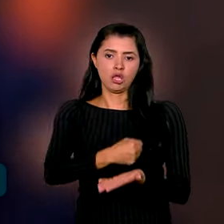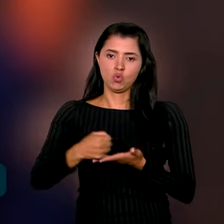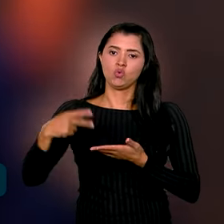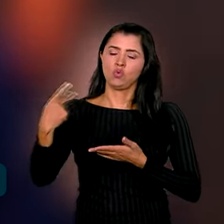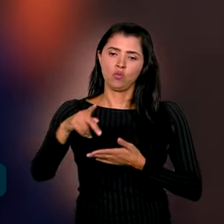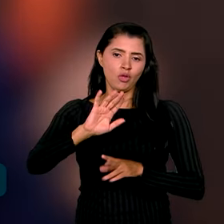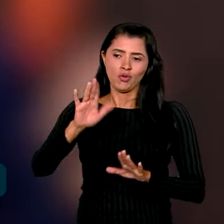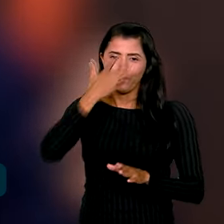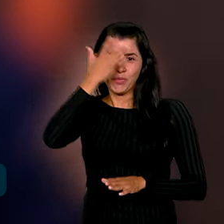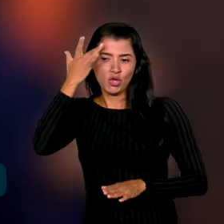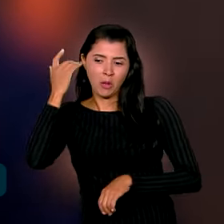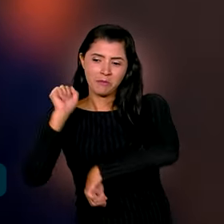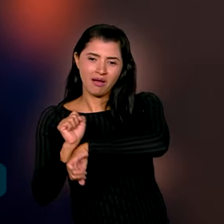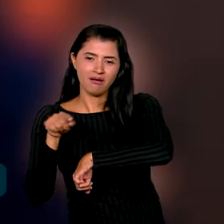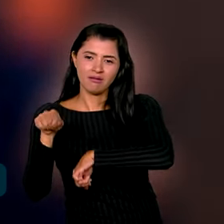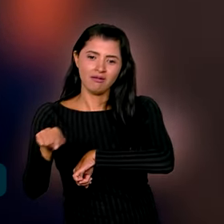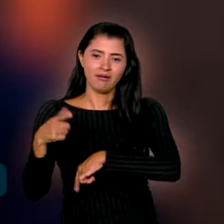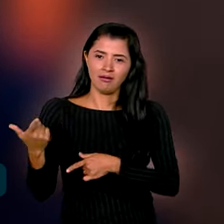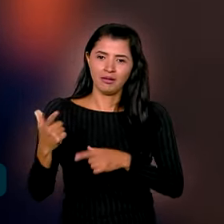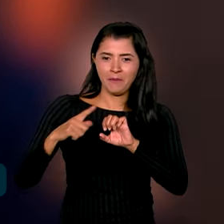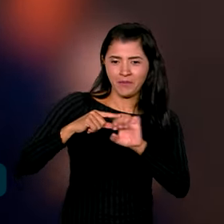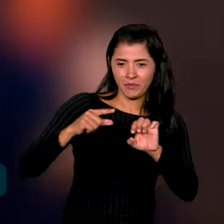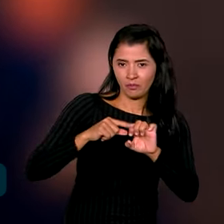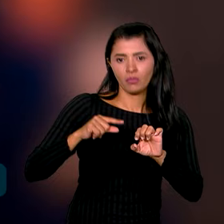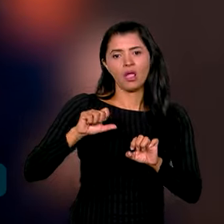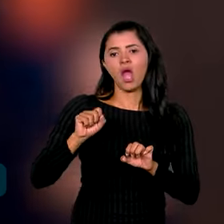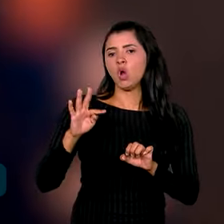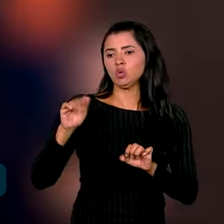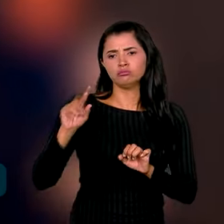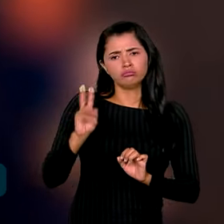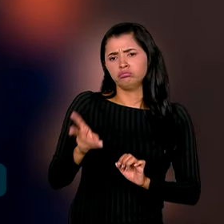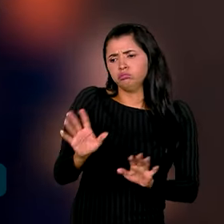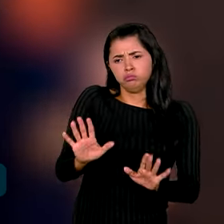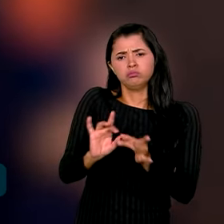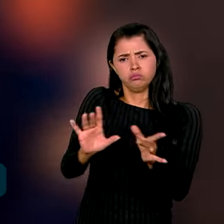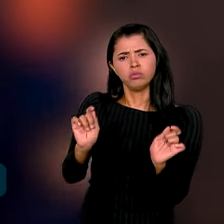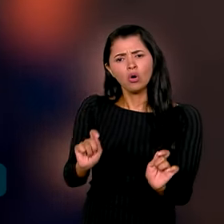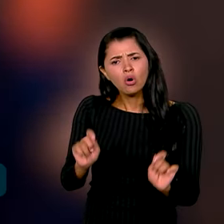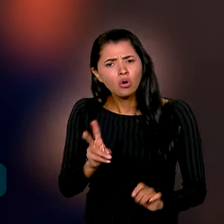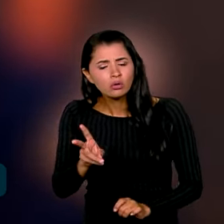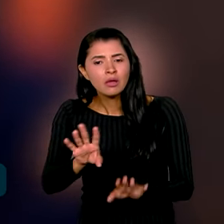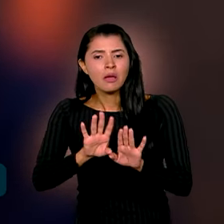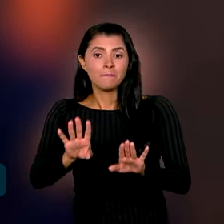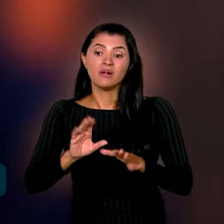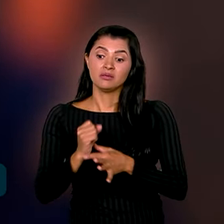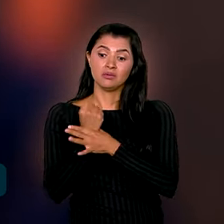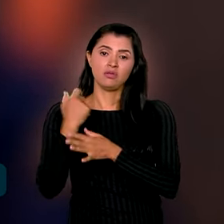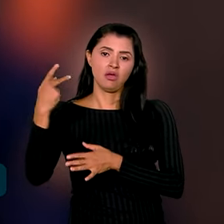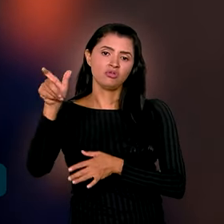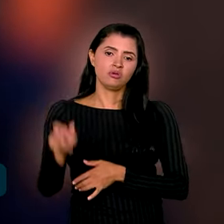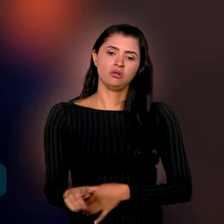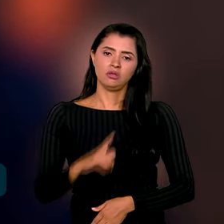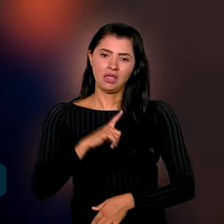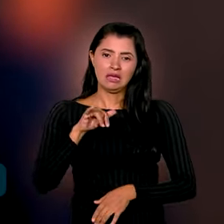não queremos que a pessoa deixe de ser um empreendedor. Autônomo. Não, ele pode ser autônomo. O que nós queremos é dar um pouco de seguridade para ele.